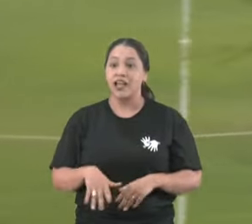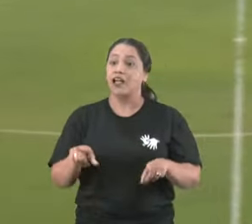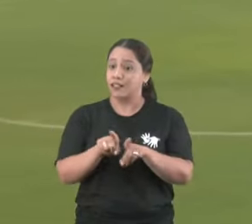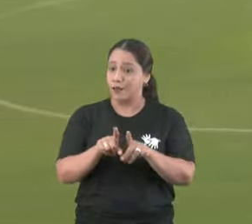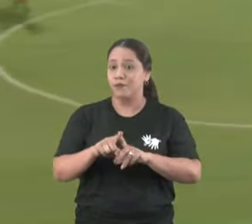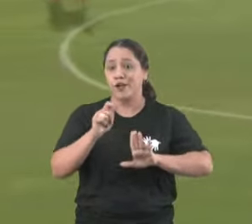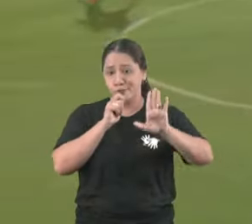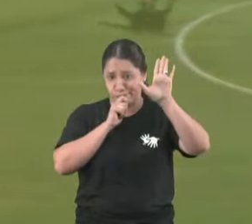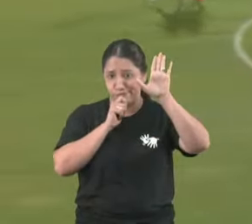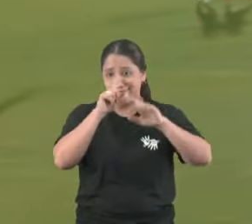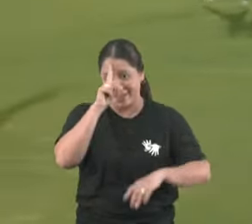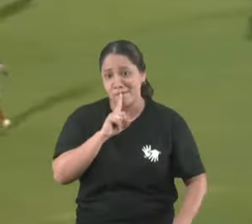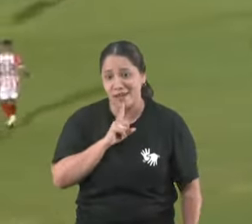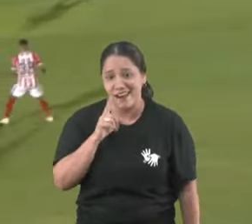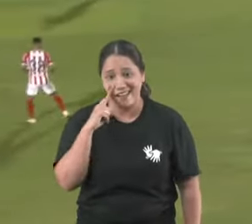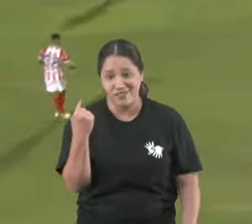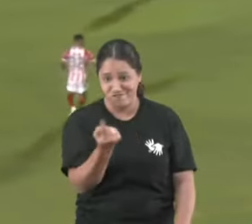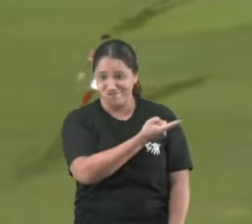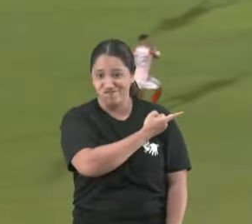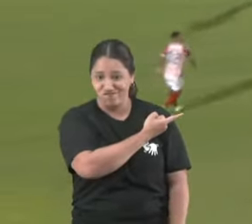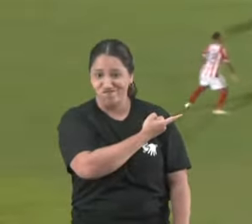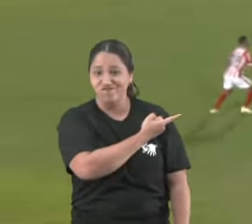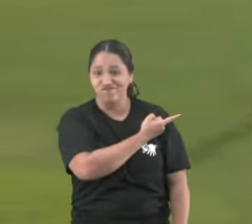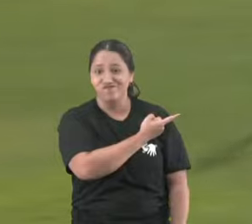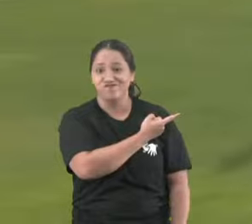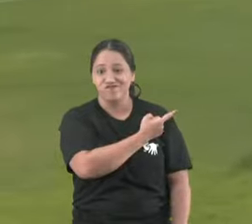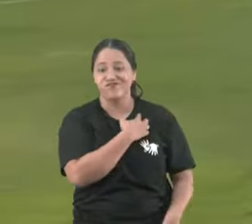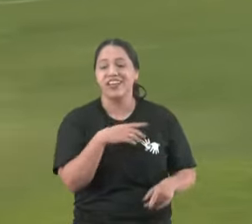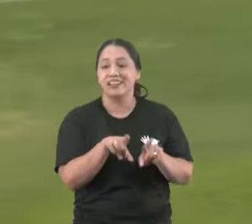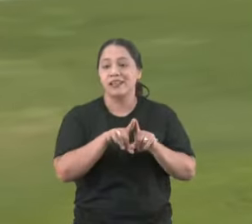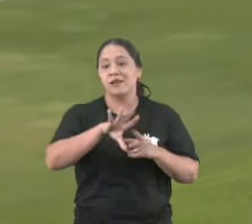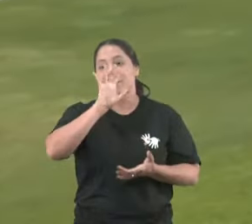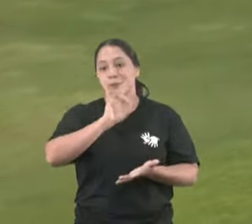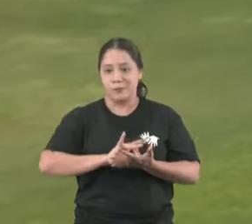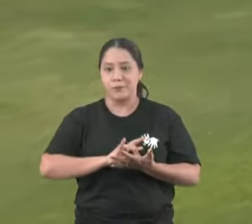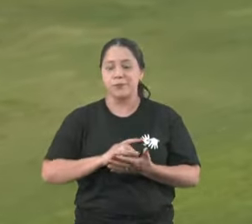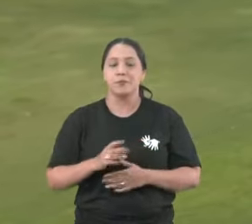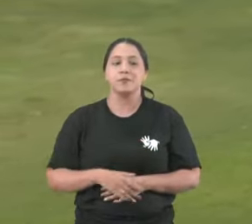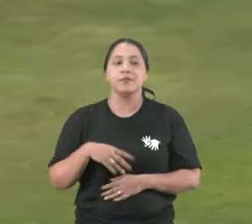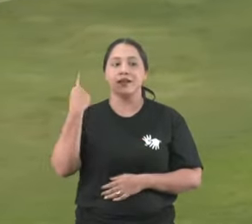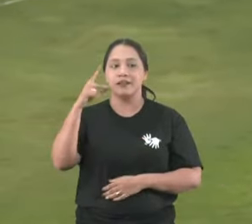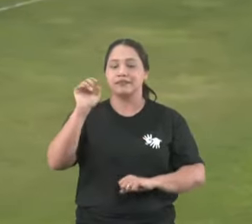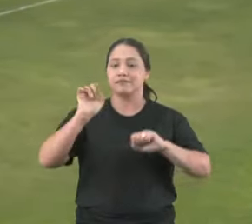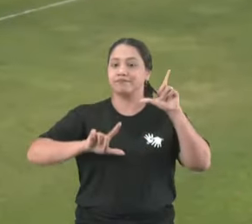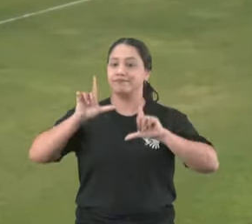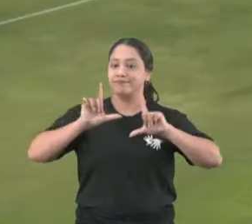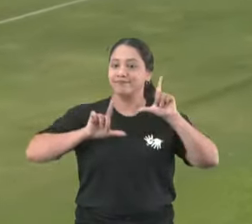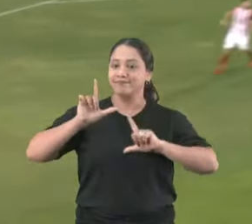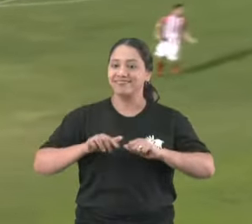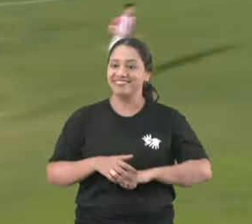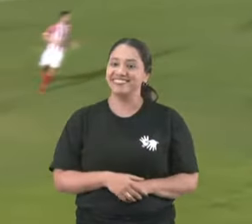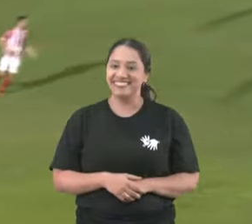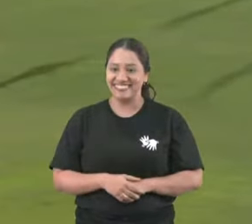um cartãozinho amarelo, né? Você viu na imagem recuperada e também na confirmação na sua tela